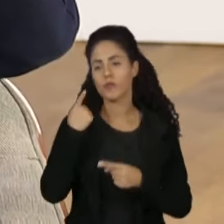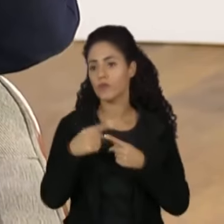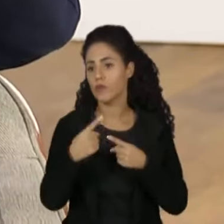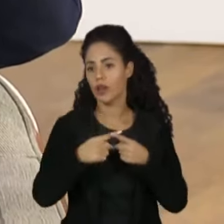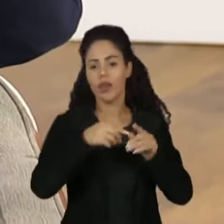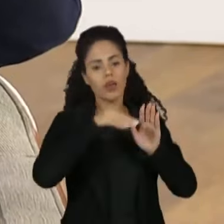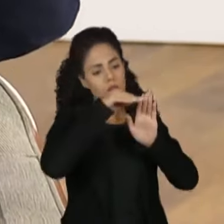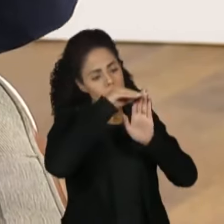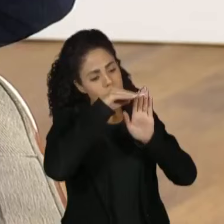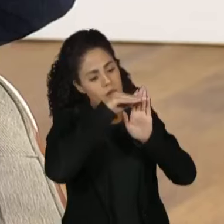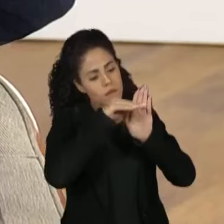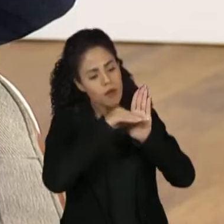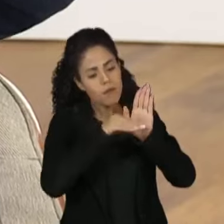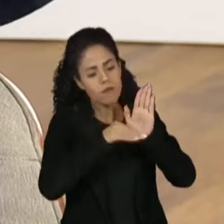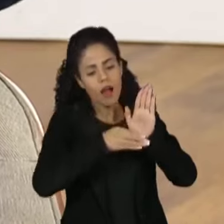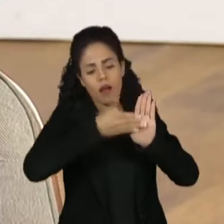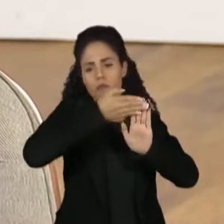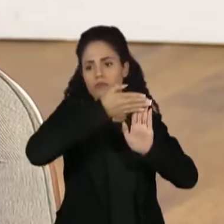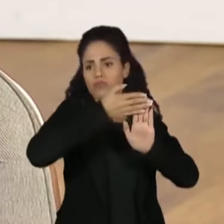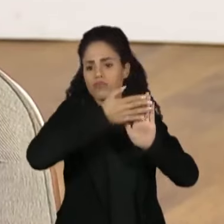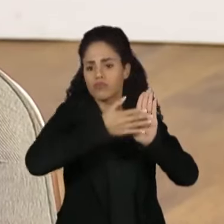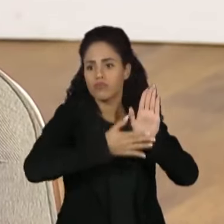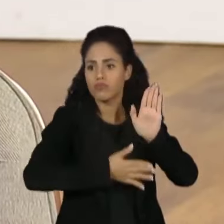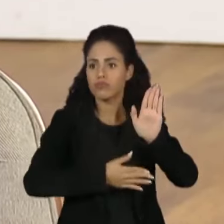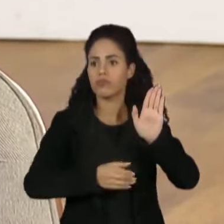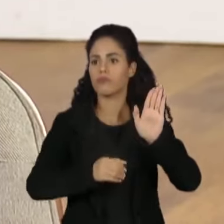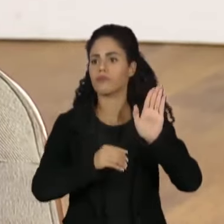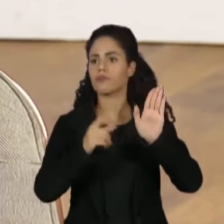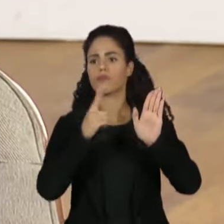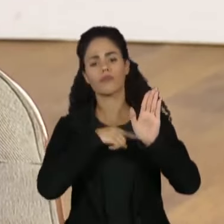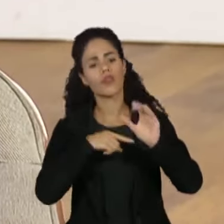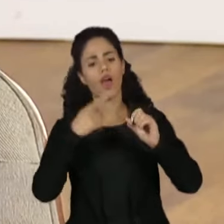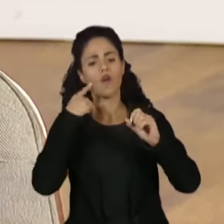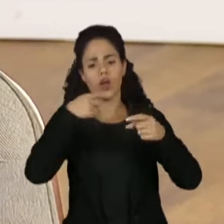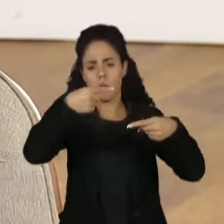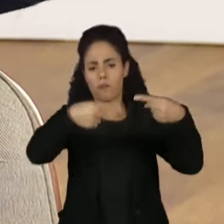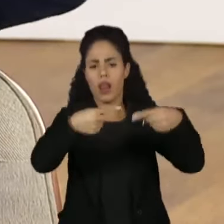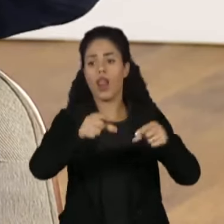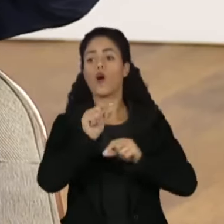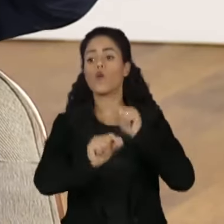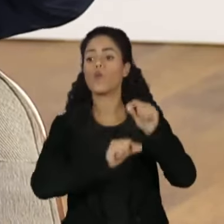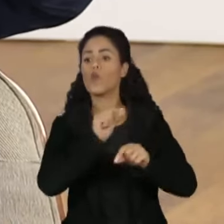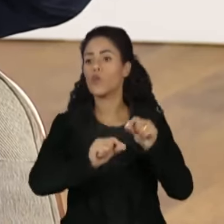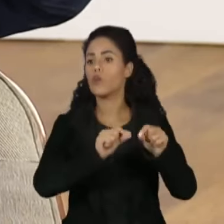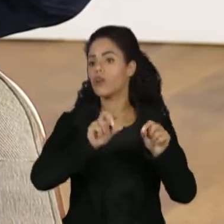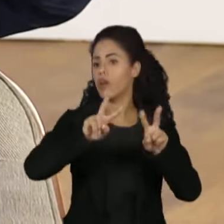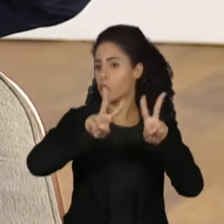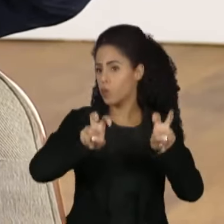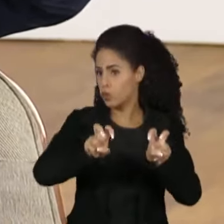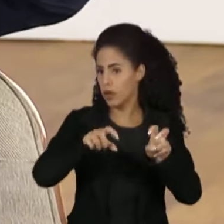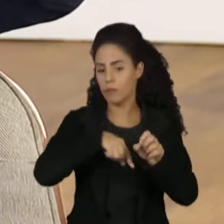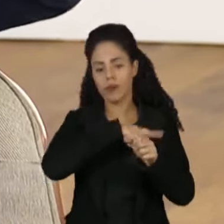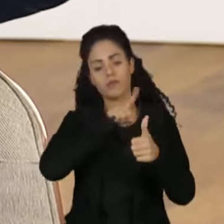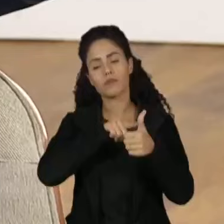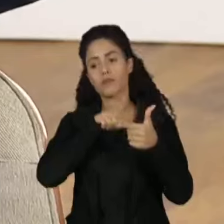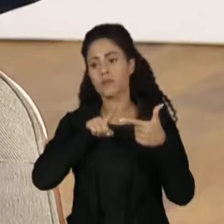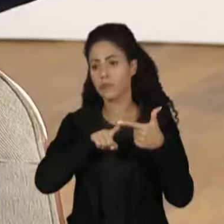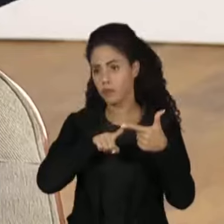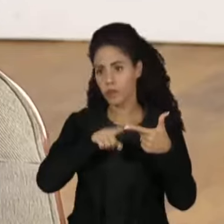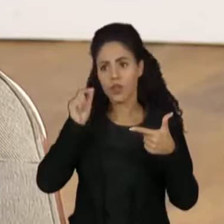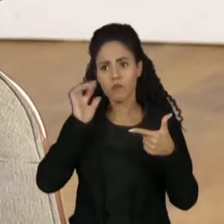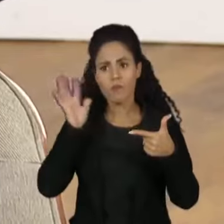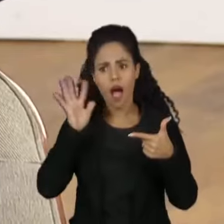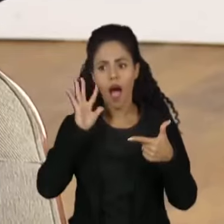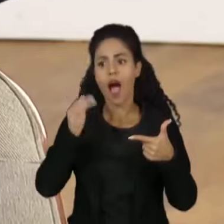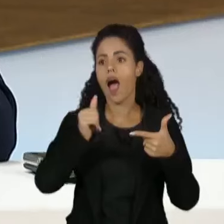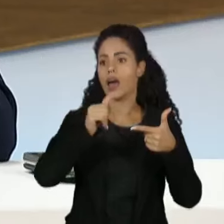ser um roteiro dividido em o caso em discussão, as teses, o